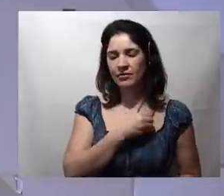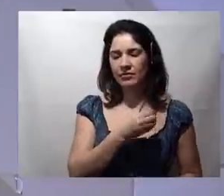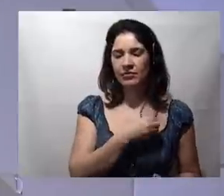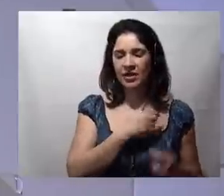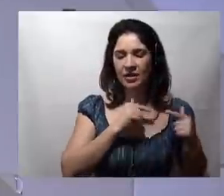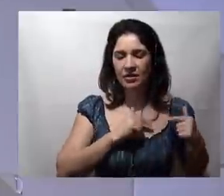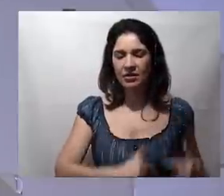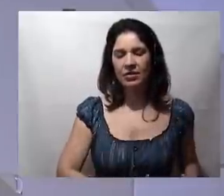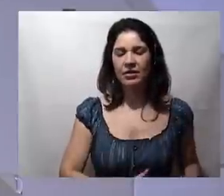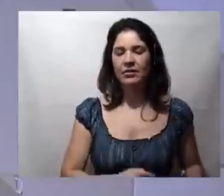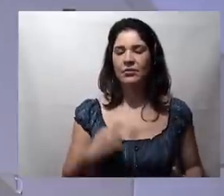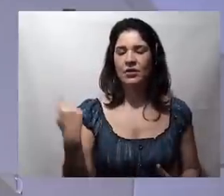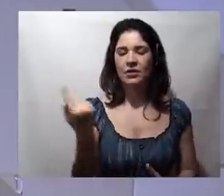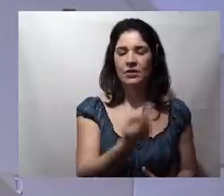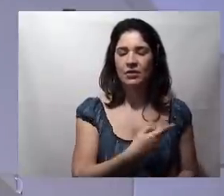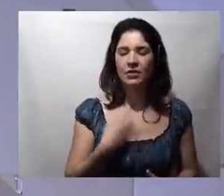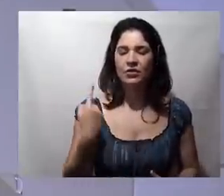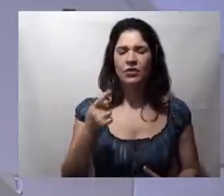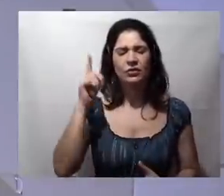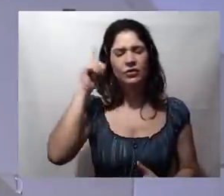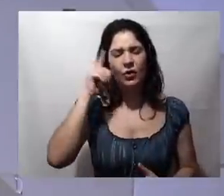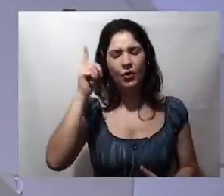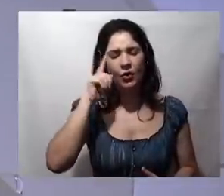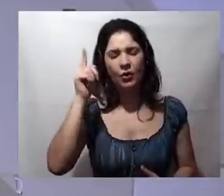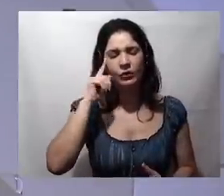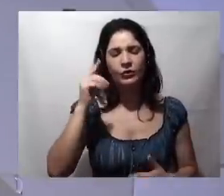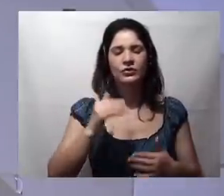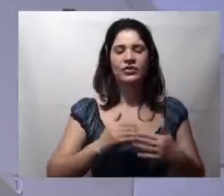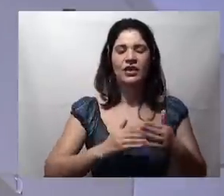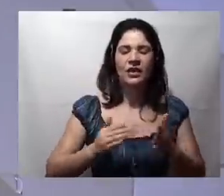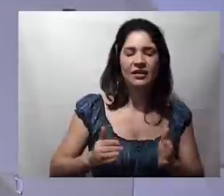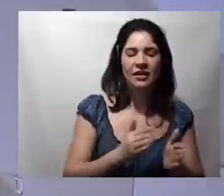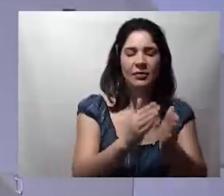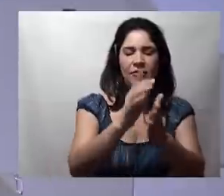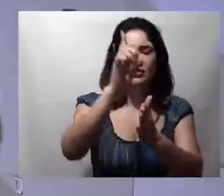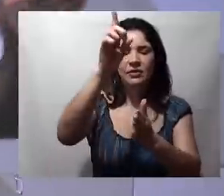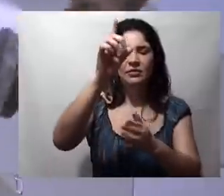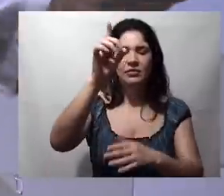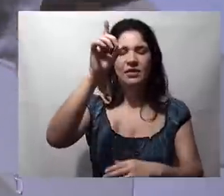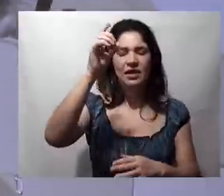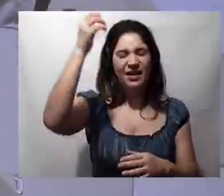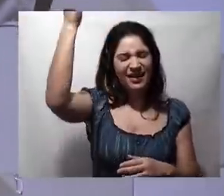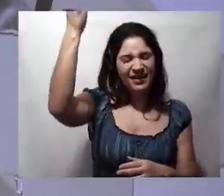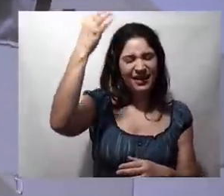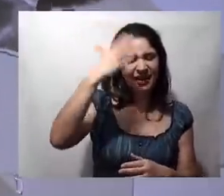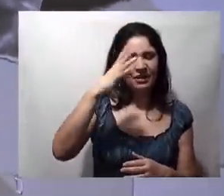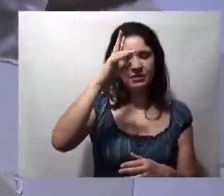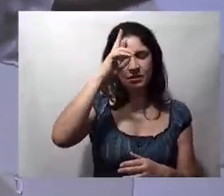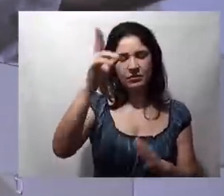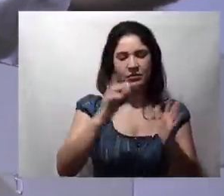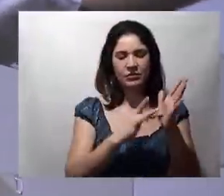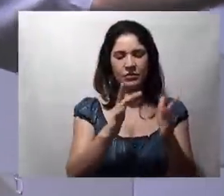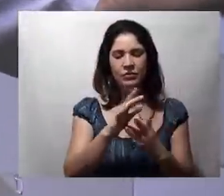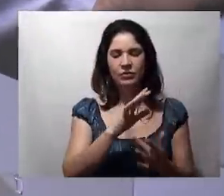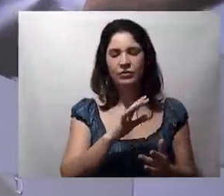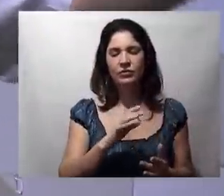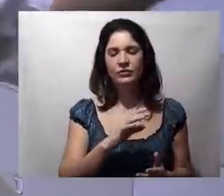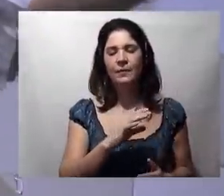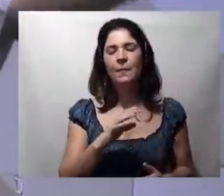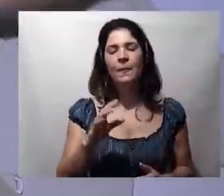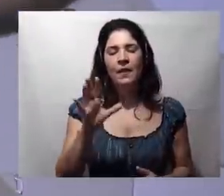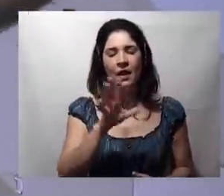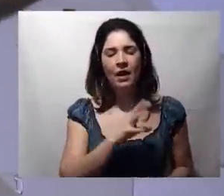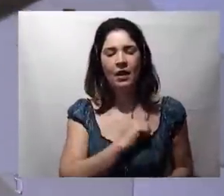e é nesse perdão que nós caminhamos cada dia meus amados que a graça do senhor jesus o amor de deus o nosso pai